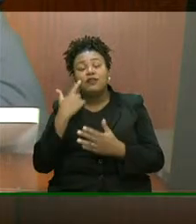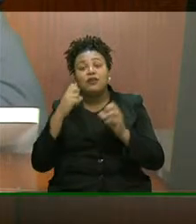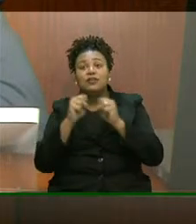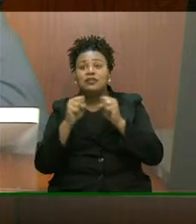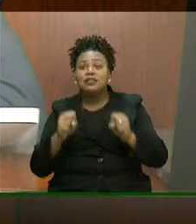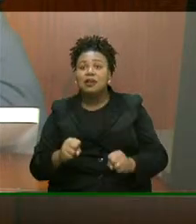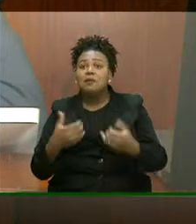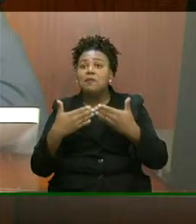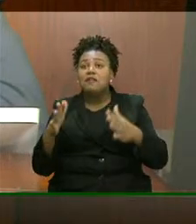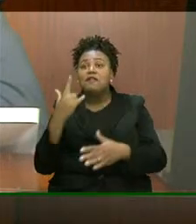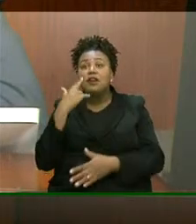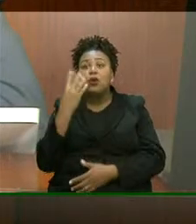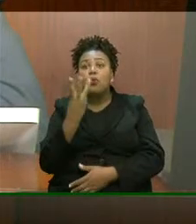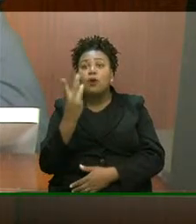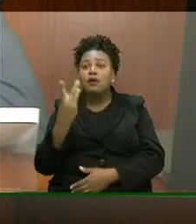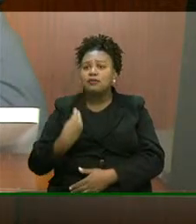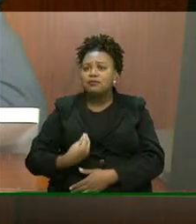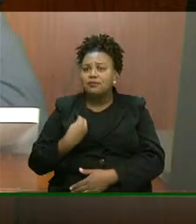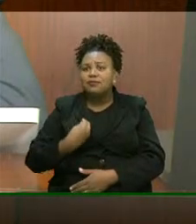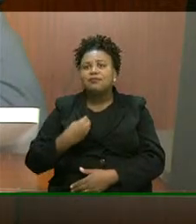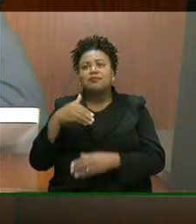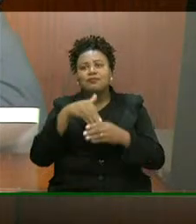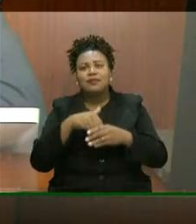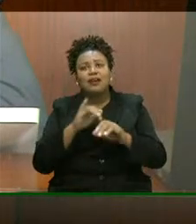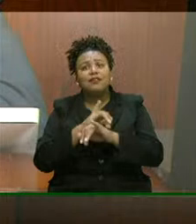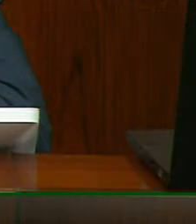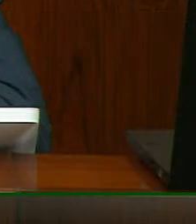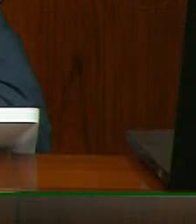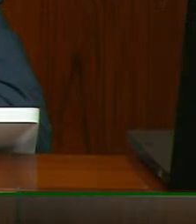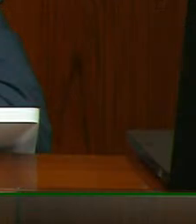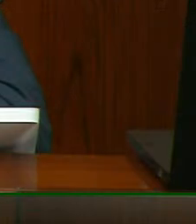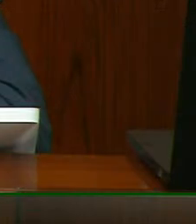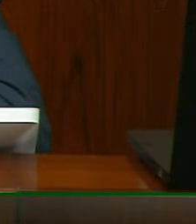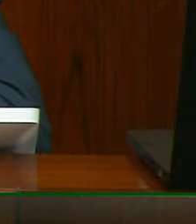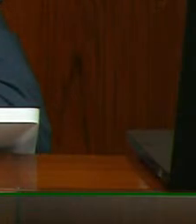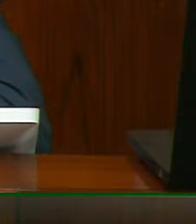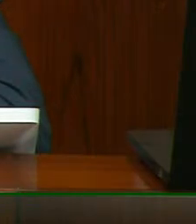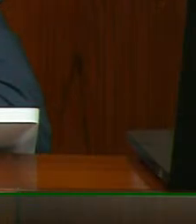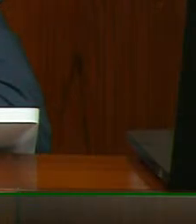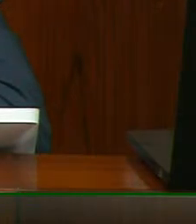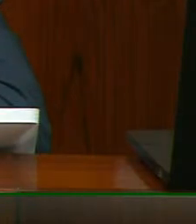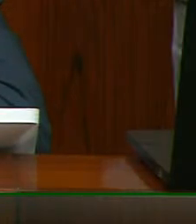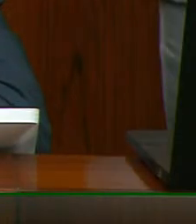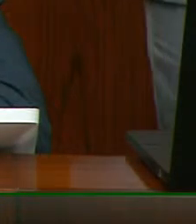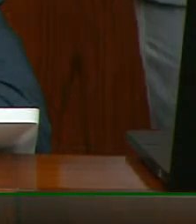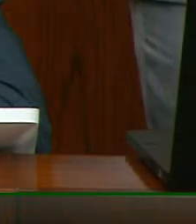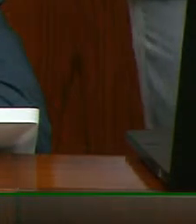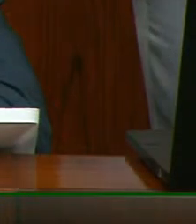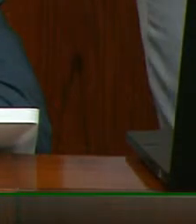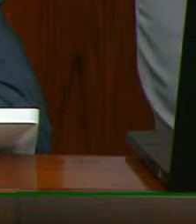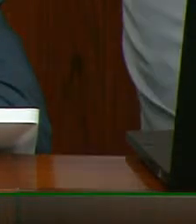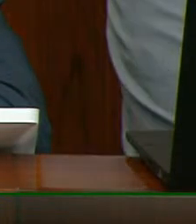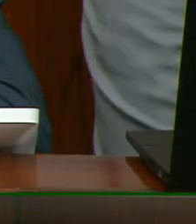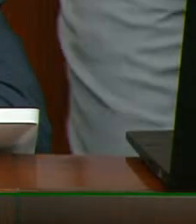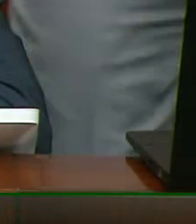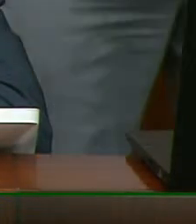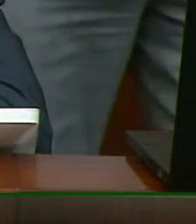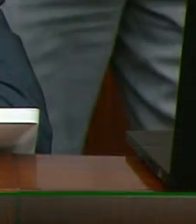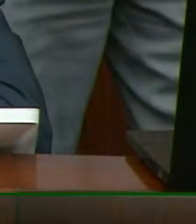eletrônico será aberto para verificação do quórum para a deliberação da ordem do dia, saliendo que são necessários 28 deputados para iniciarmos o período de votação.